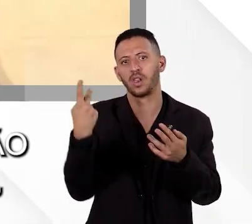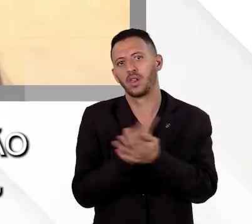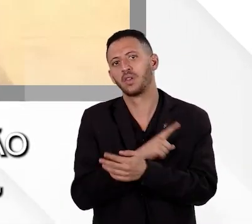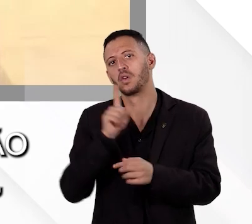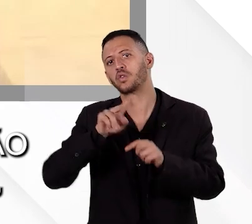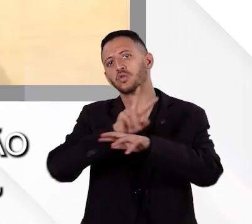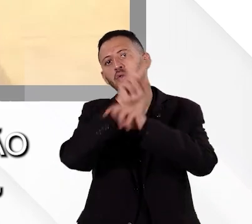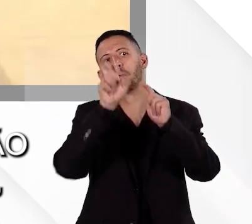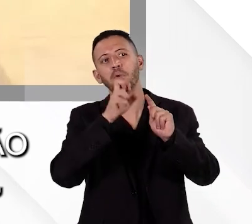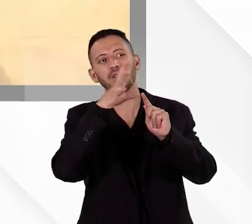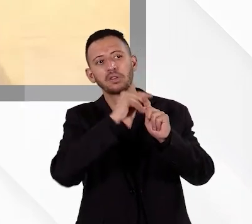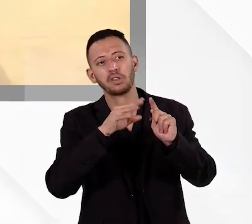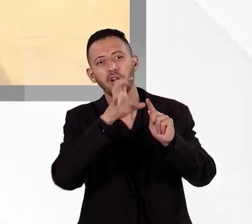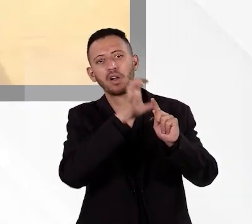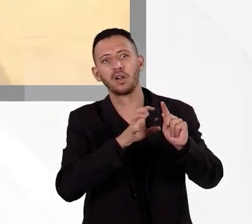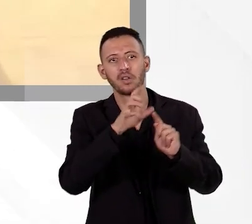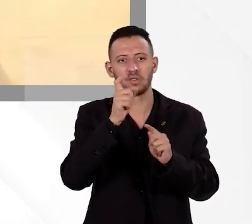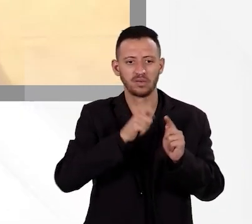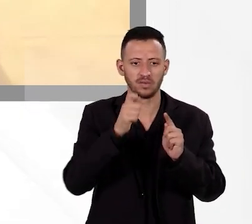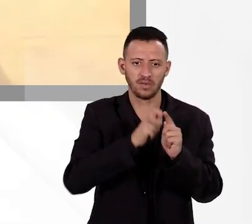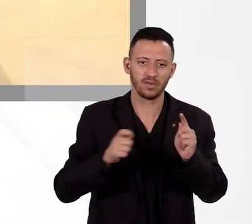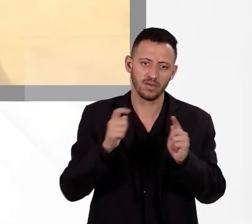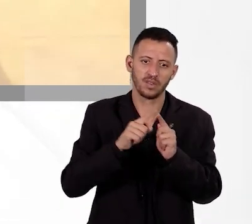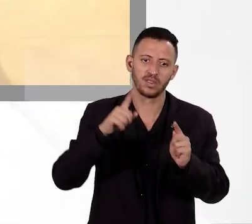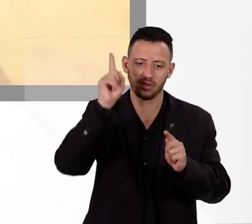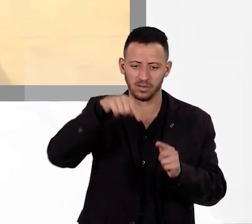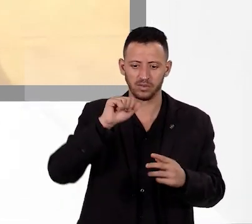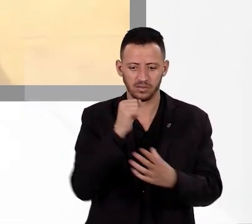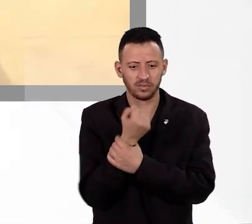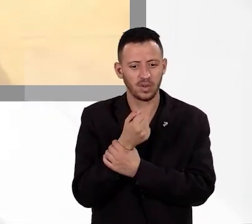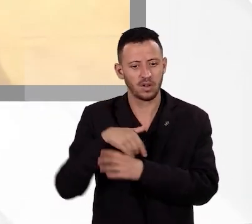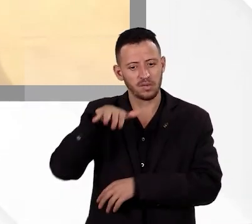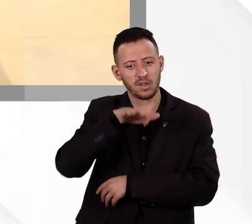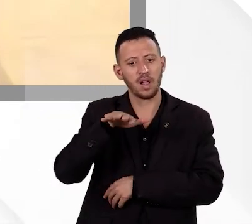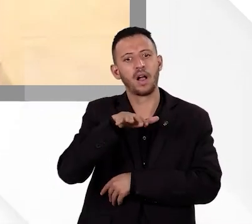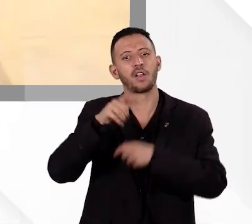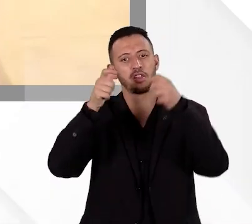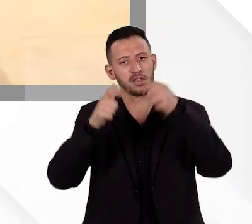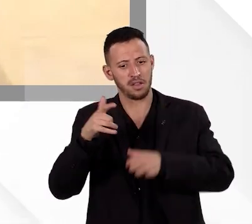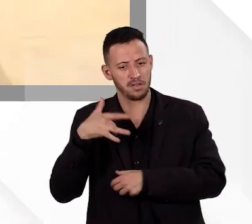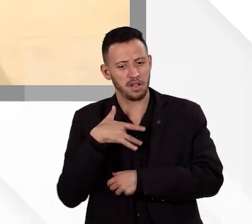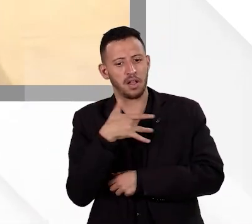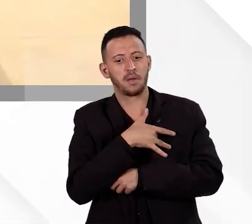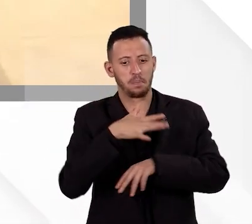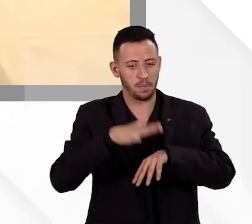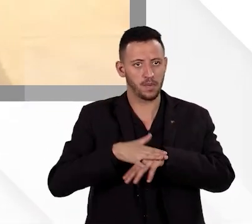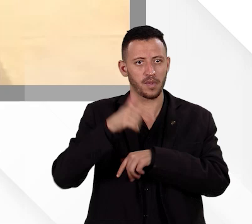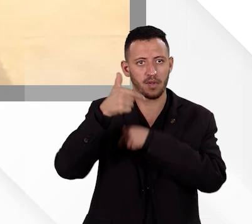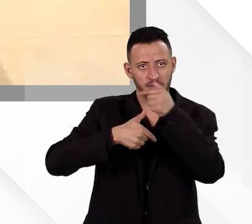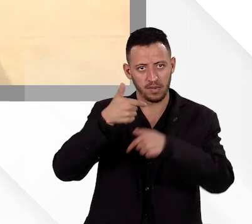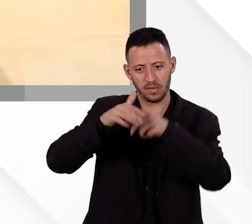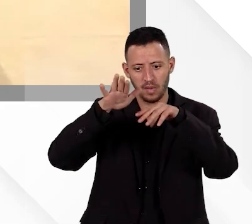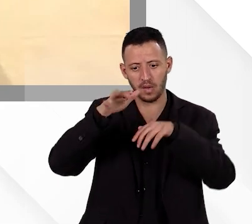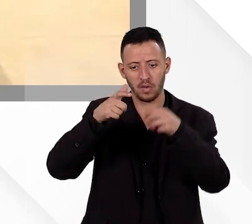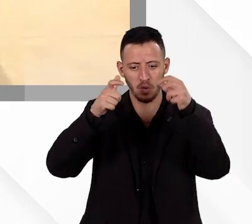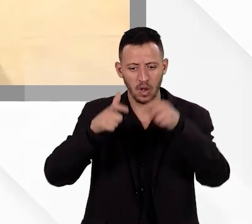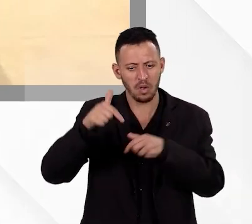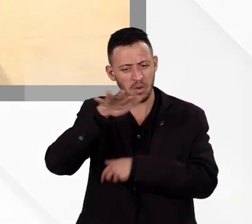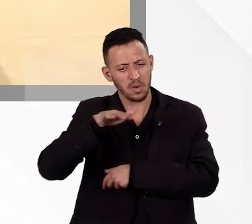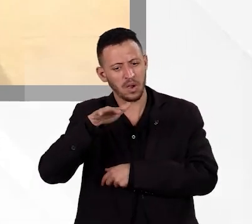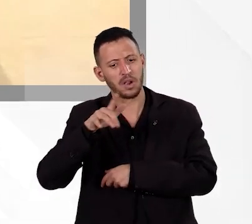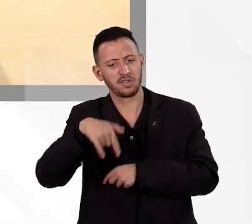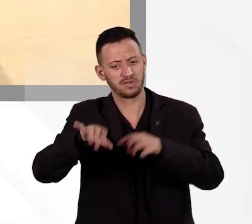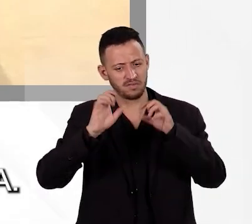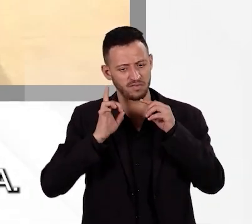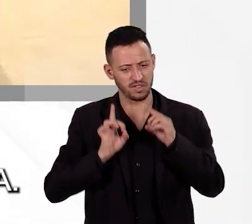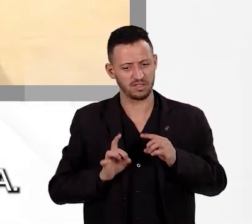da recorrência desse assédio, porque o objetivo sempre é assegurar um meio ambiente de trabalho saudável, um meio ambiente de trabalho digno